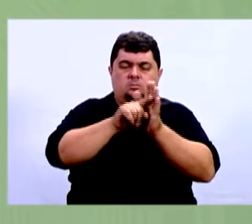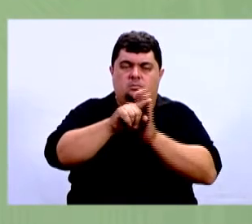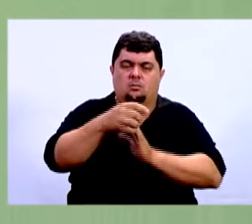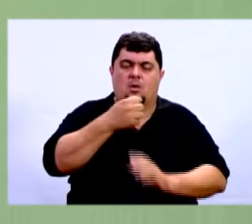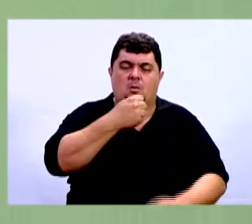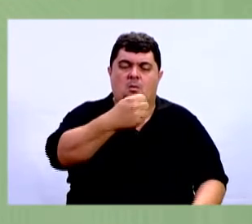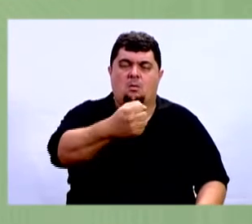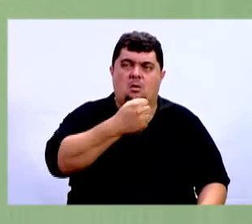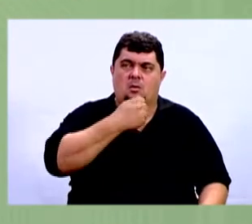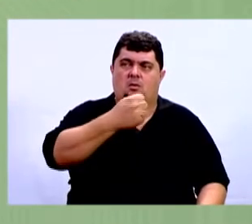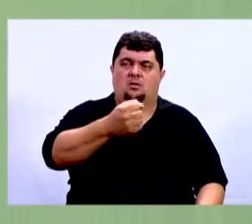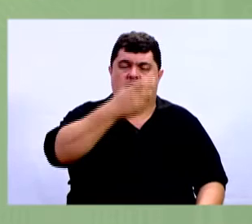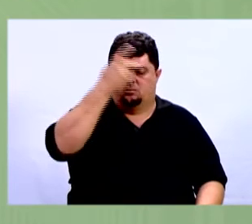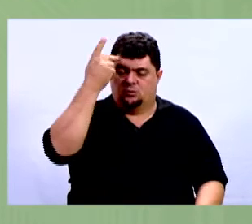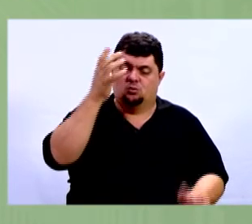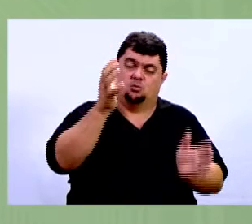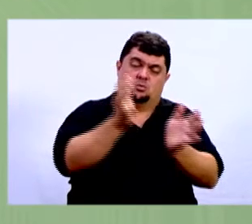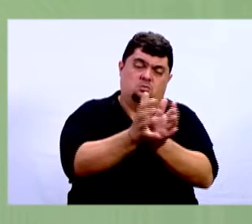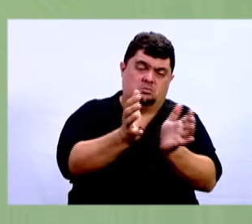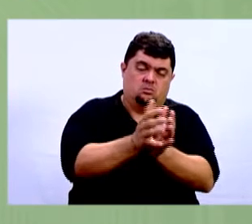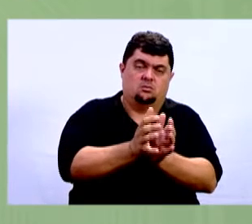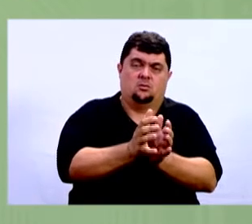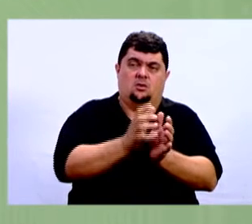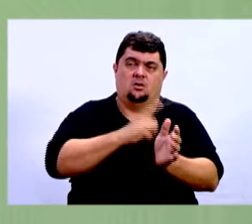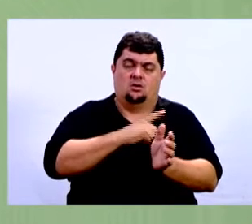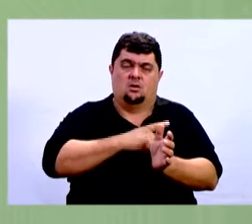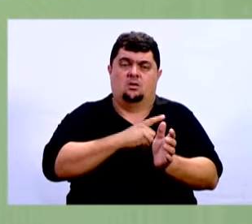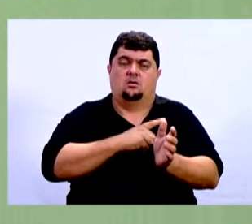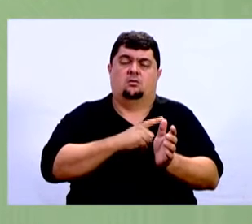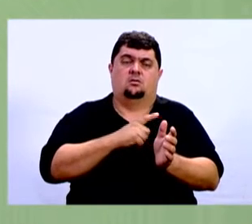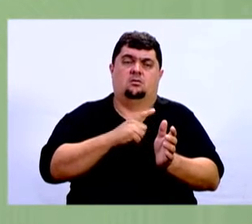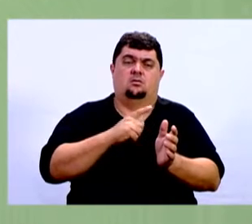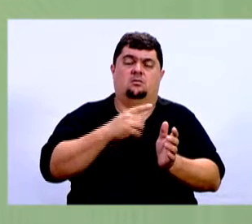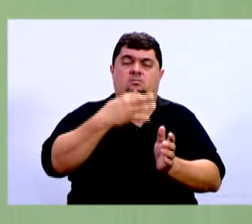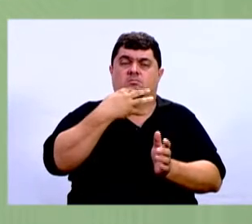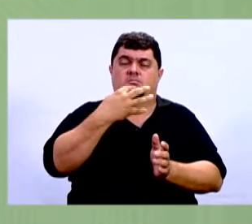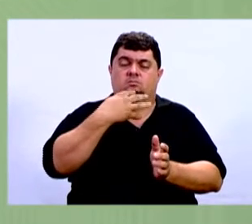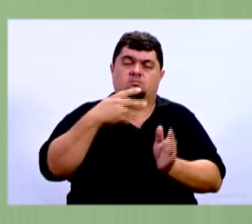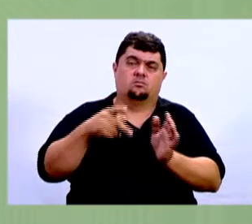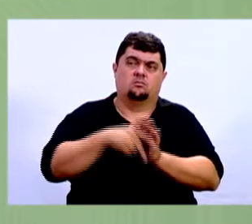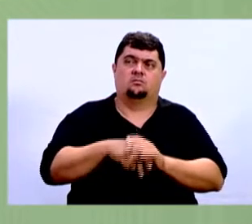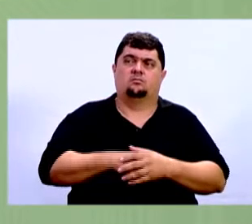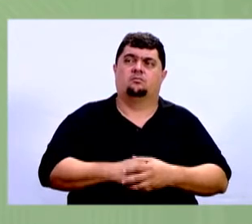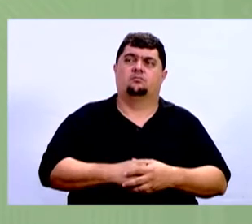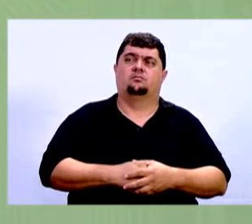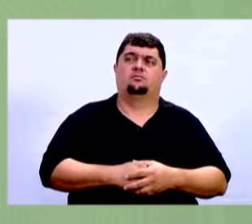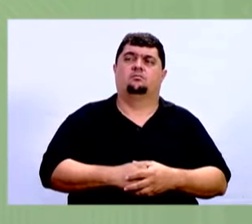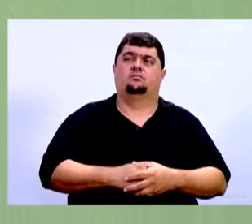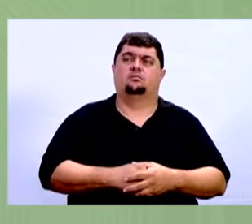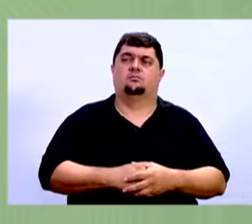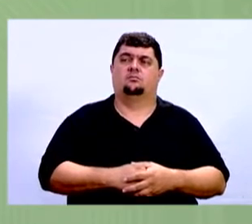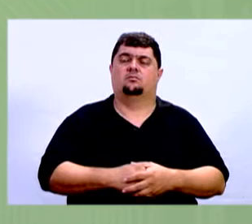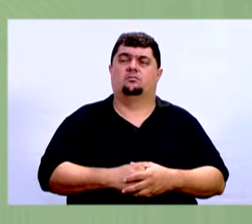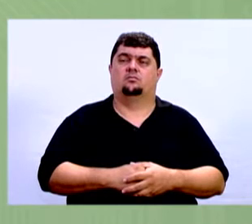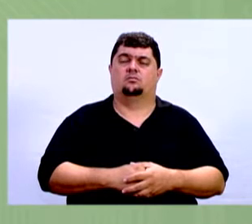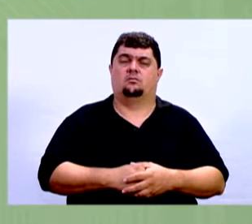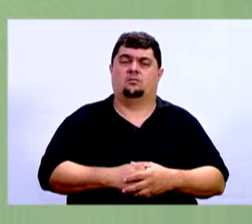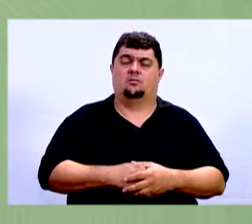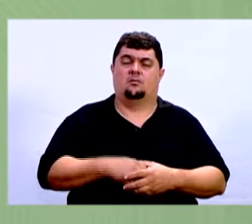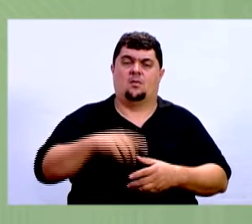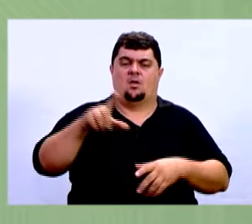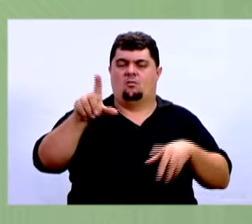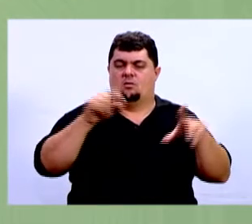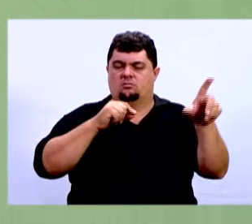de pessoas, grupos, né, cujo comportamento se deseja conhecer. Os levantamentos tornam-se